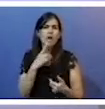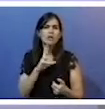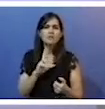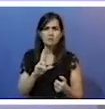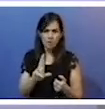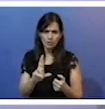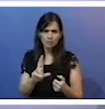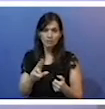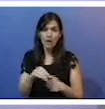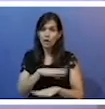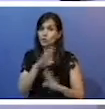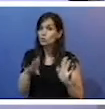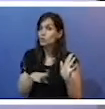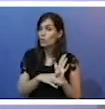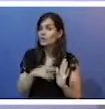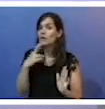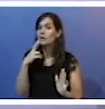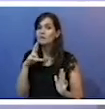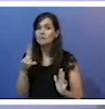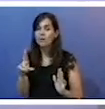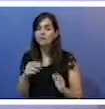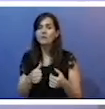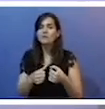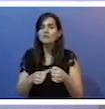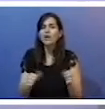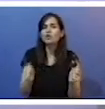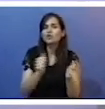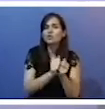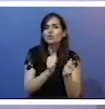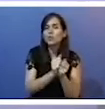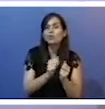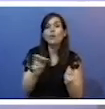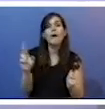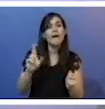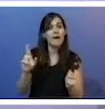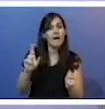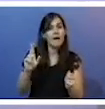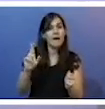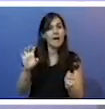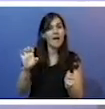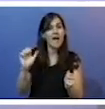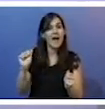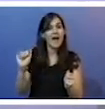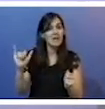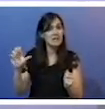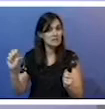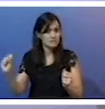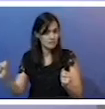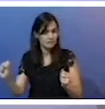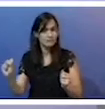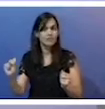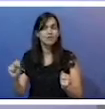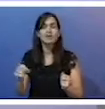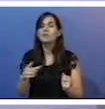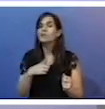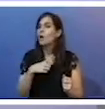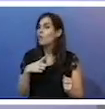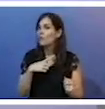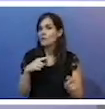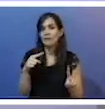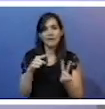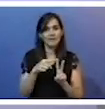respostas não tá no conjunto dos números reais ou seja né resumindo não vai ter